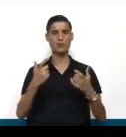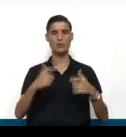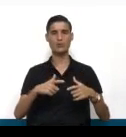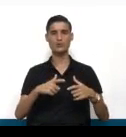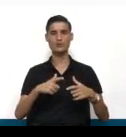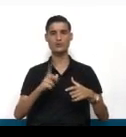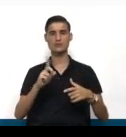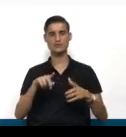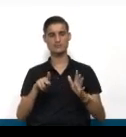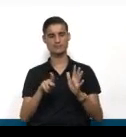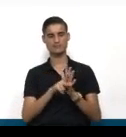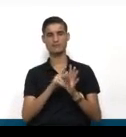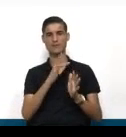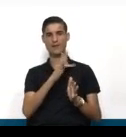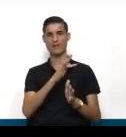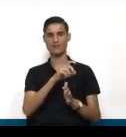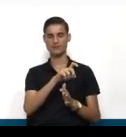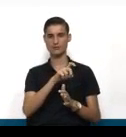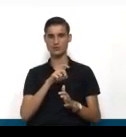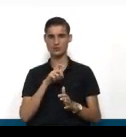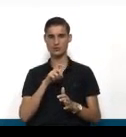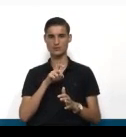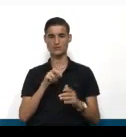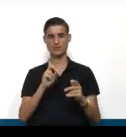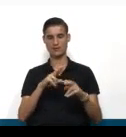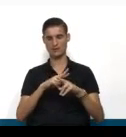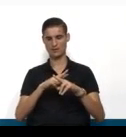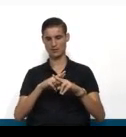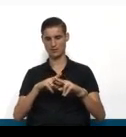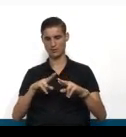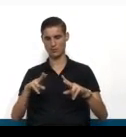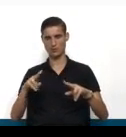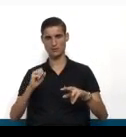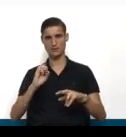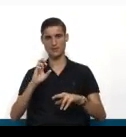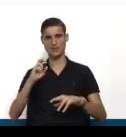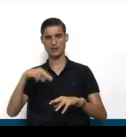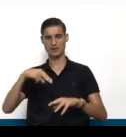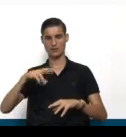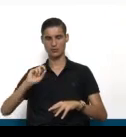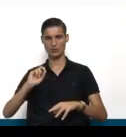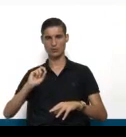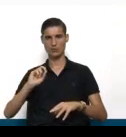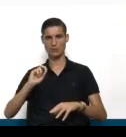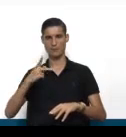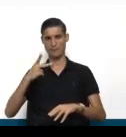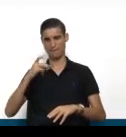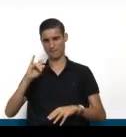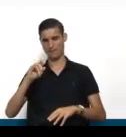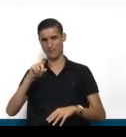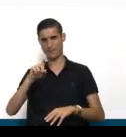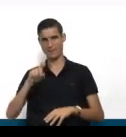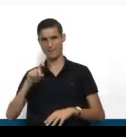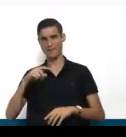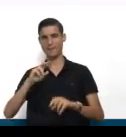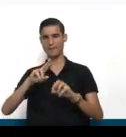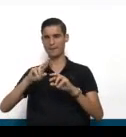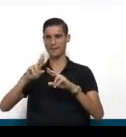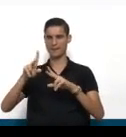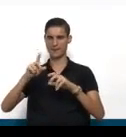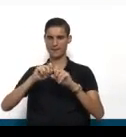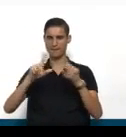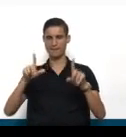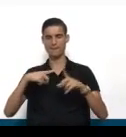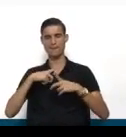função? F de x igual a seno de πx. No próximo slide também vai